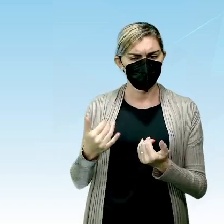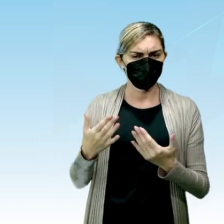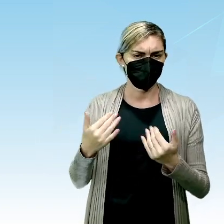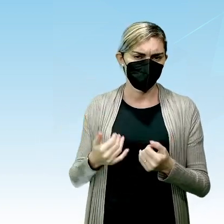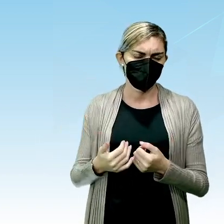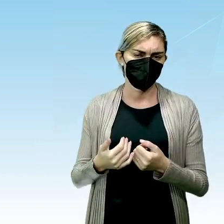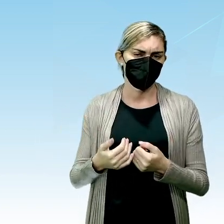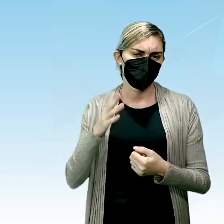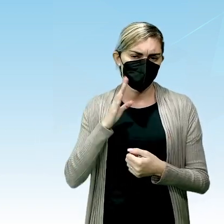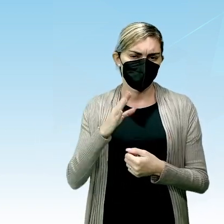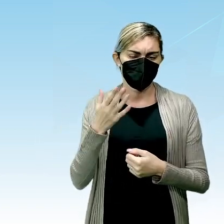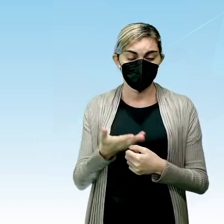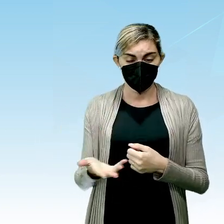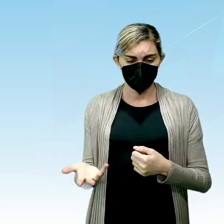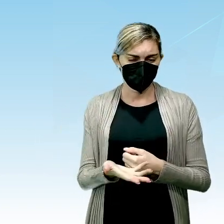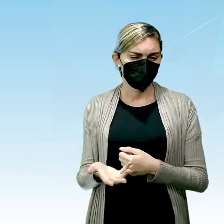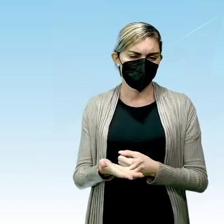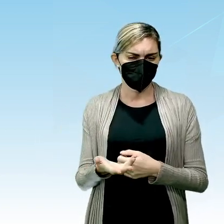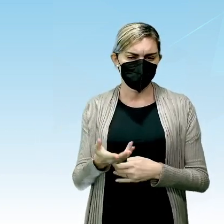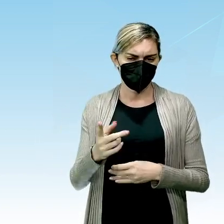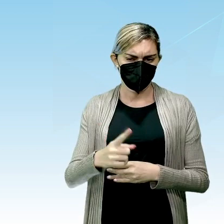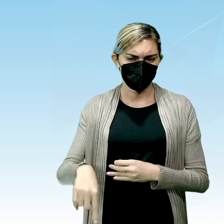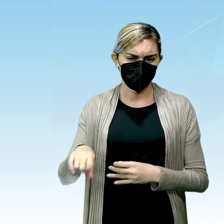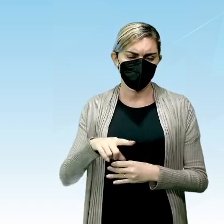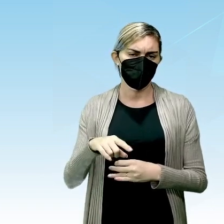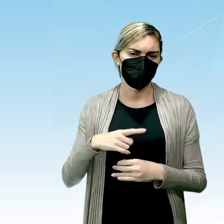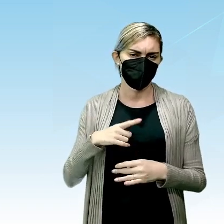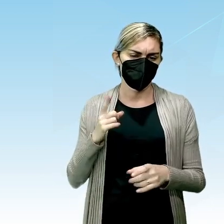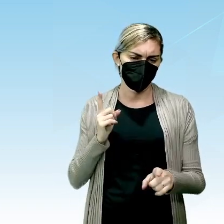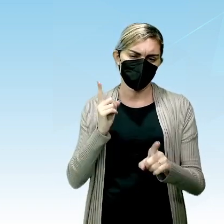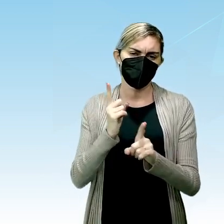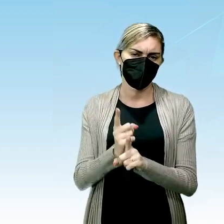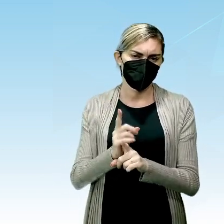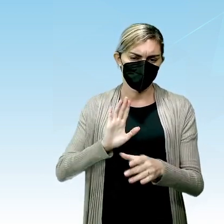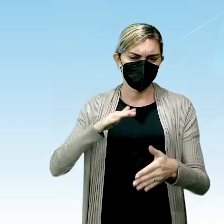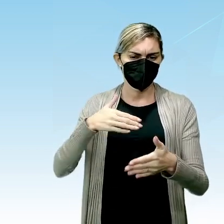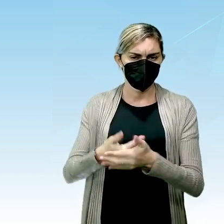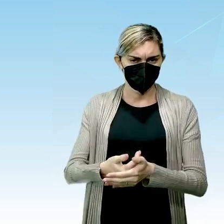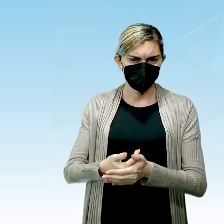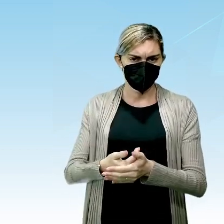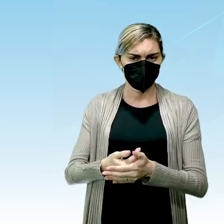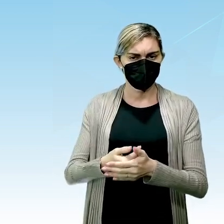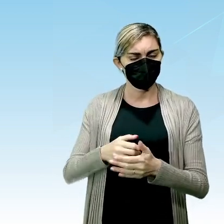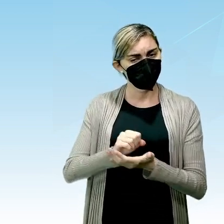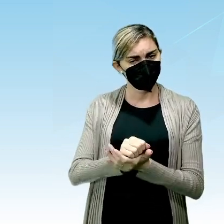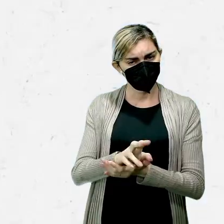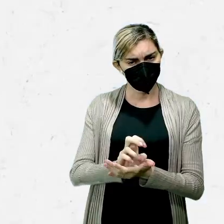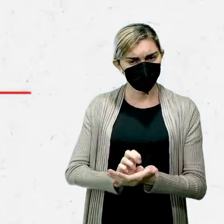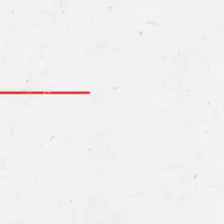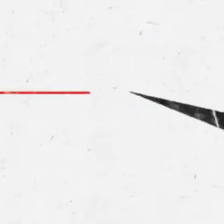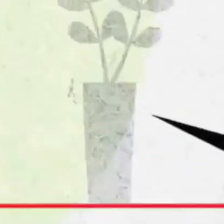Nós iremos agora nos encontrar na próxima aula do EducaPE.